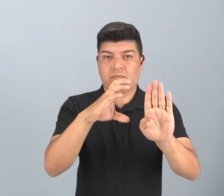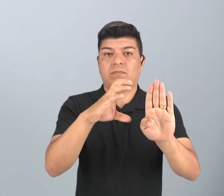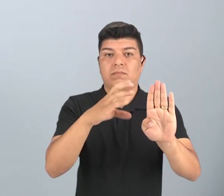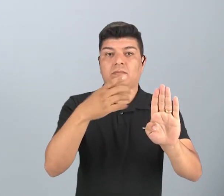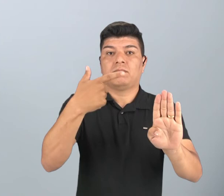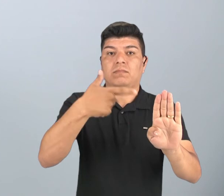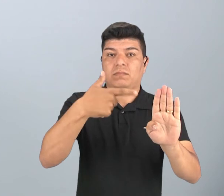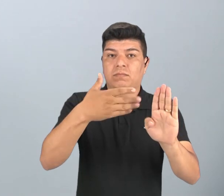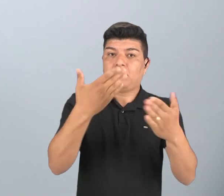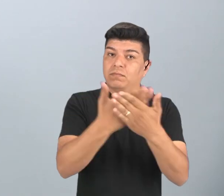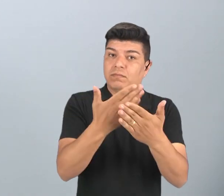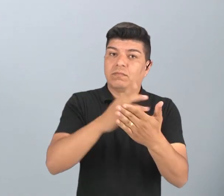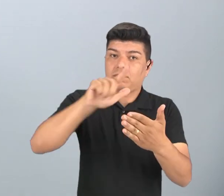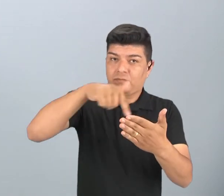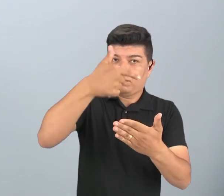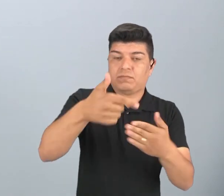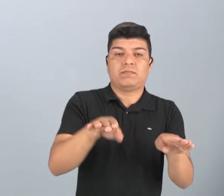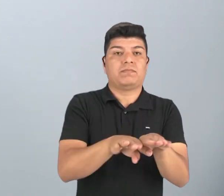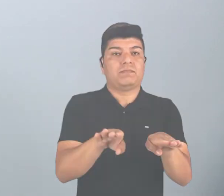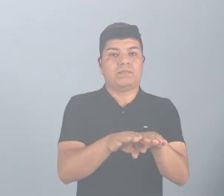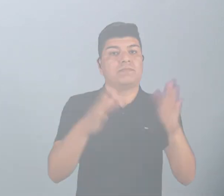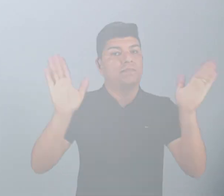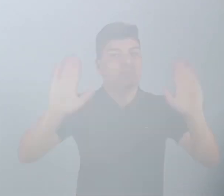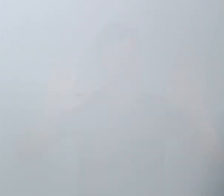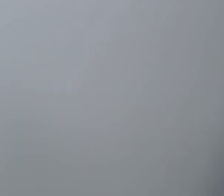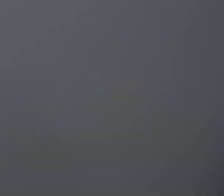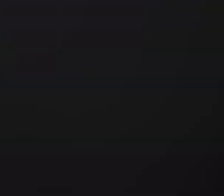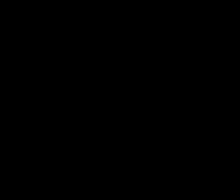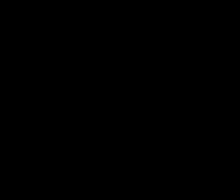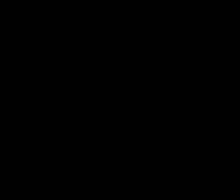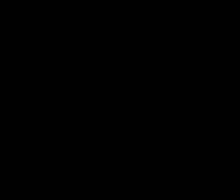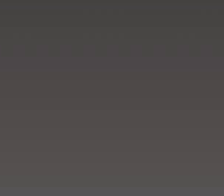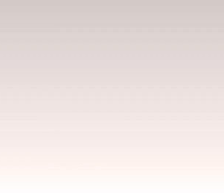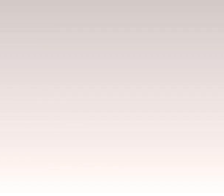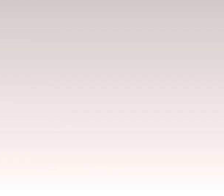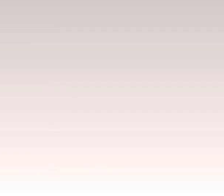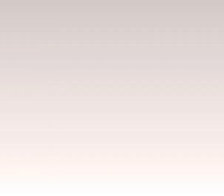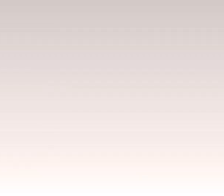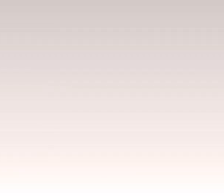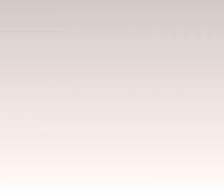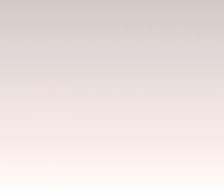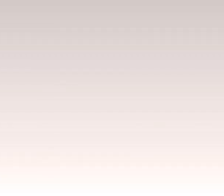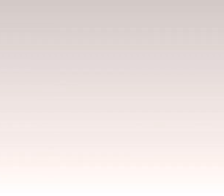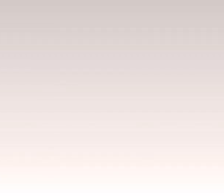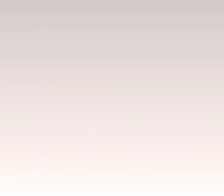você ter acesso a essa aula e muitas outras, tá bom? Tchau, tchau!